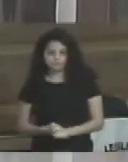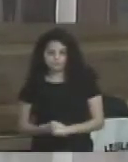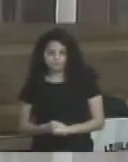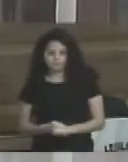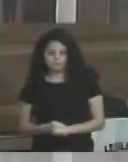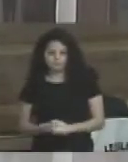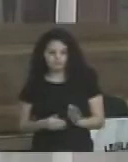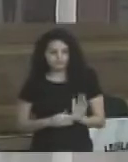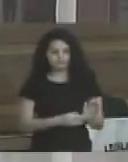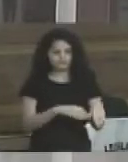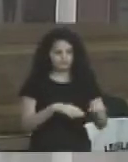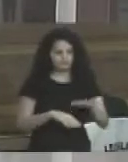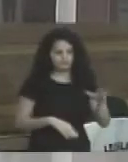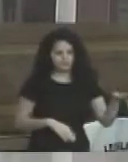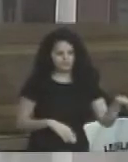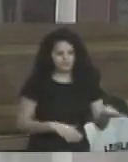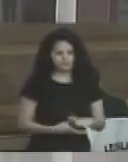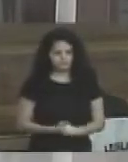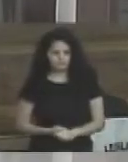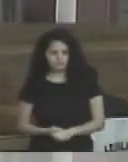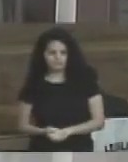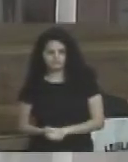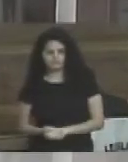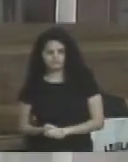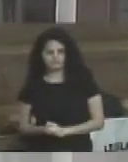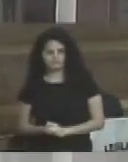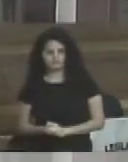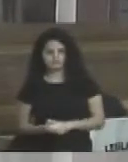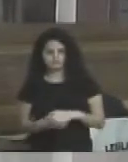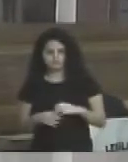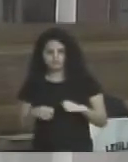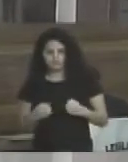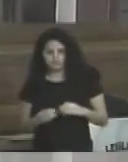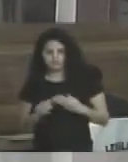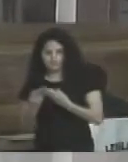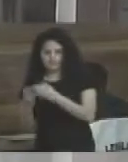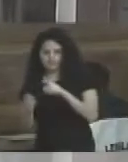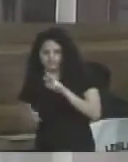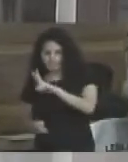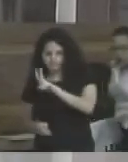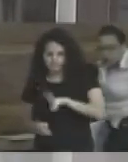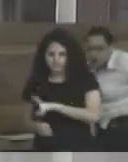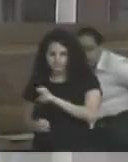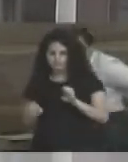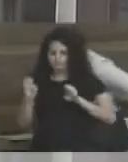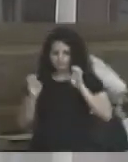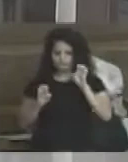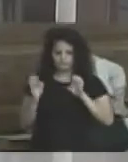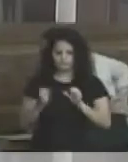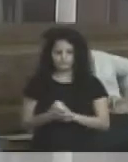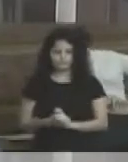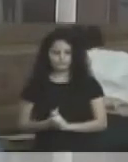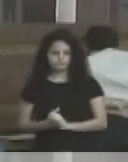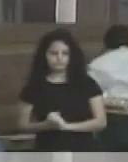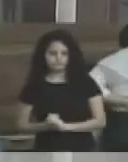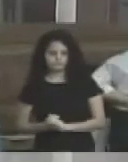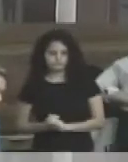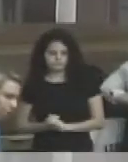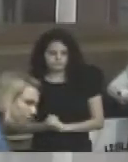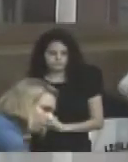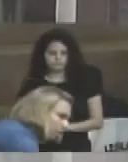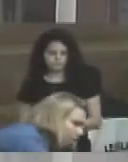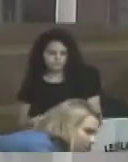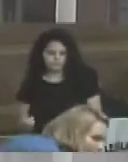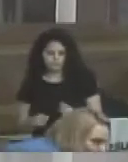morar ali? Então, essa comissão é para a gente ir lá fiscalizar essa empresa. Fiscalizar. Porque não, dessa maneira não